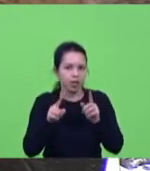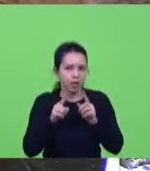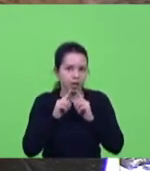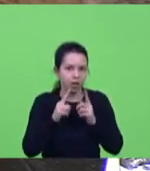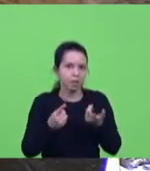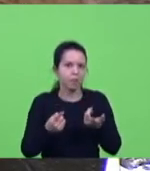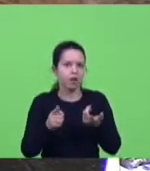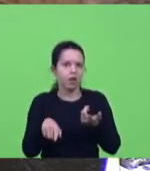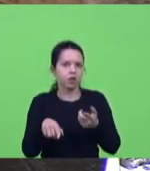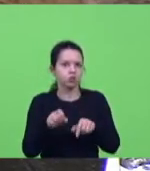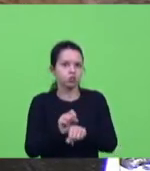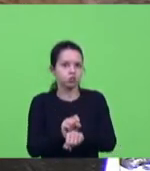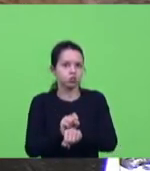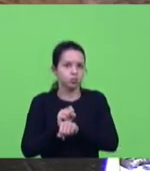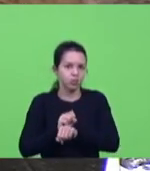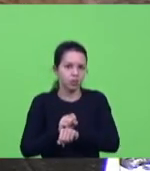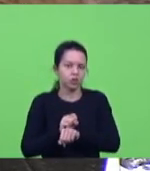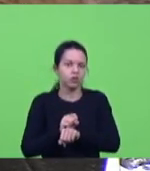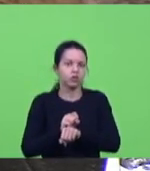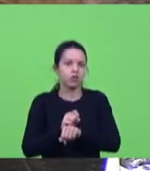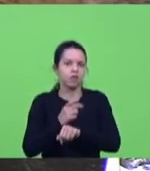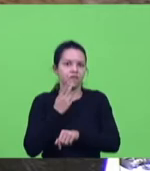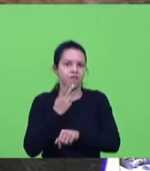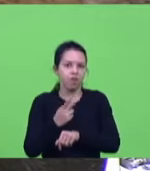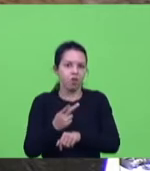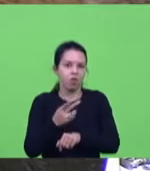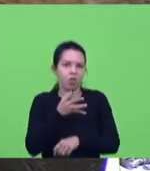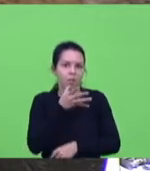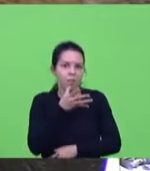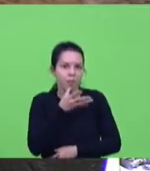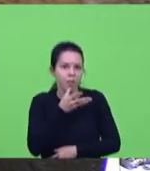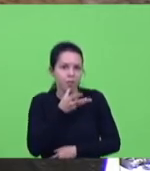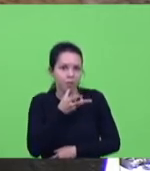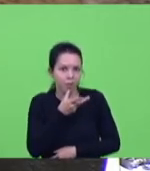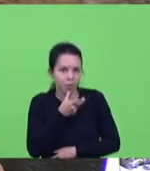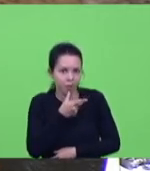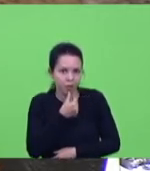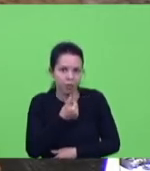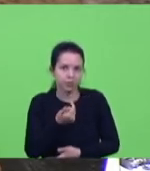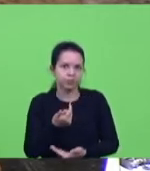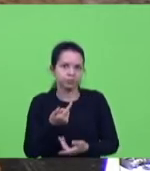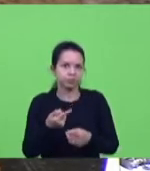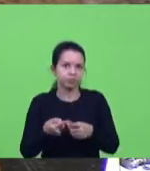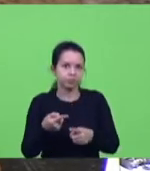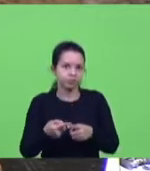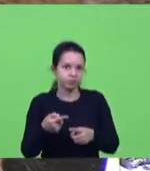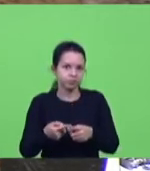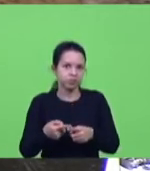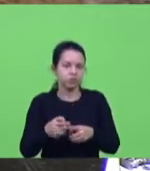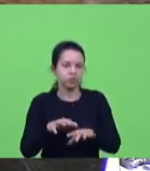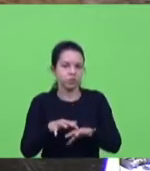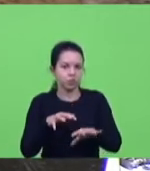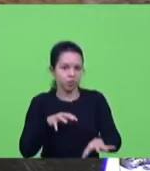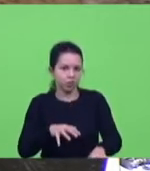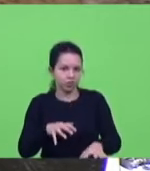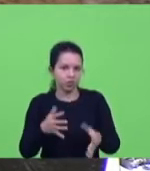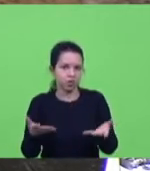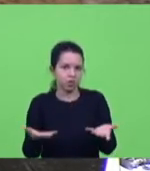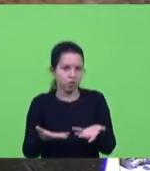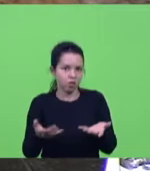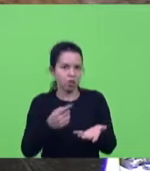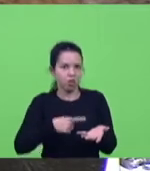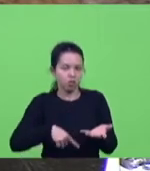sido tornado mais lentas ou inoperantes devido à situação do home office. E agora nós